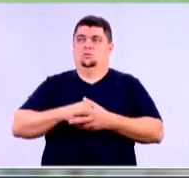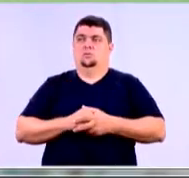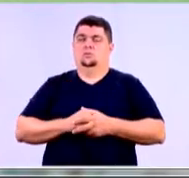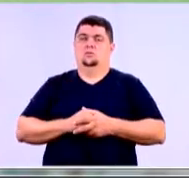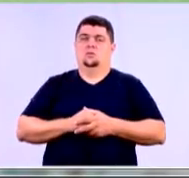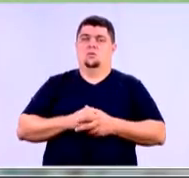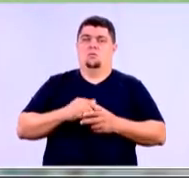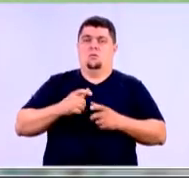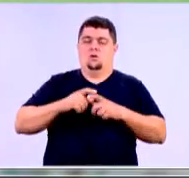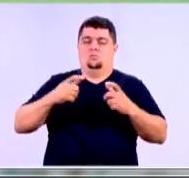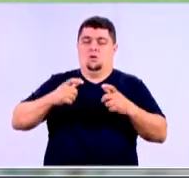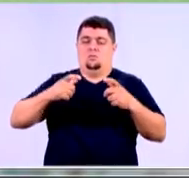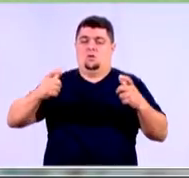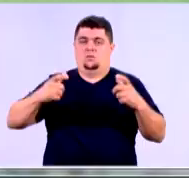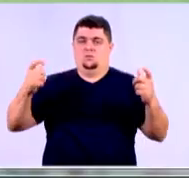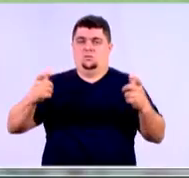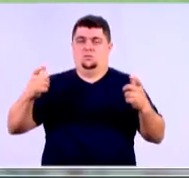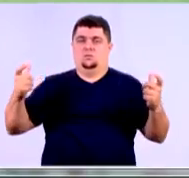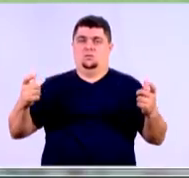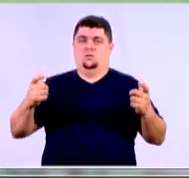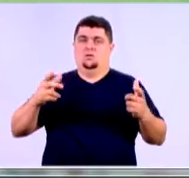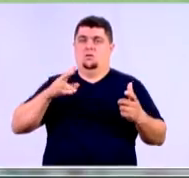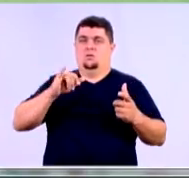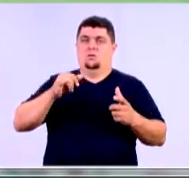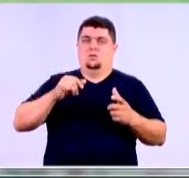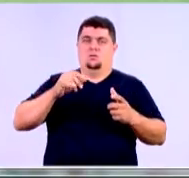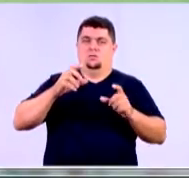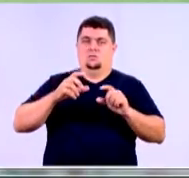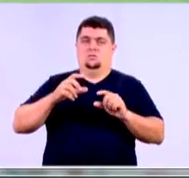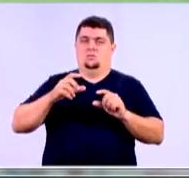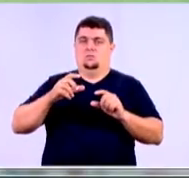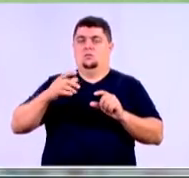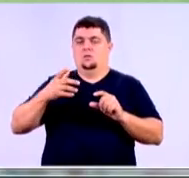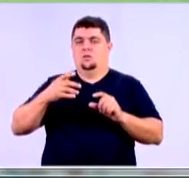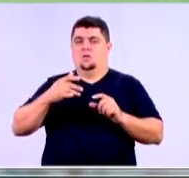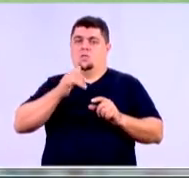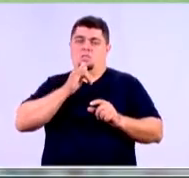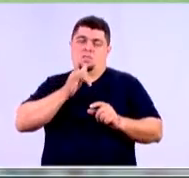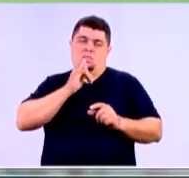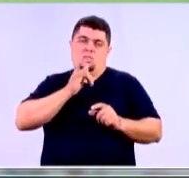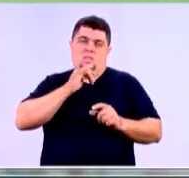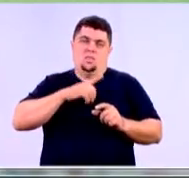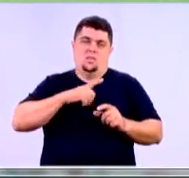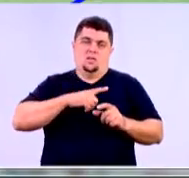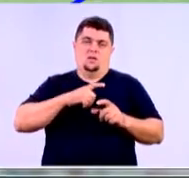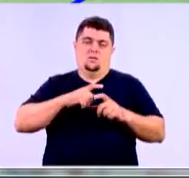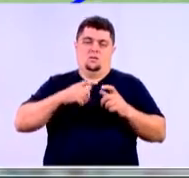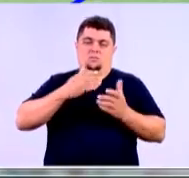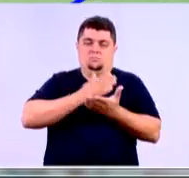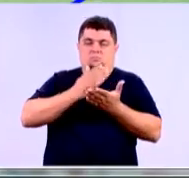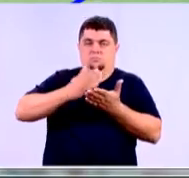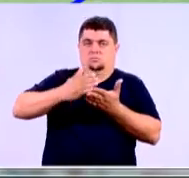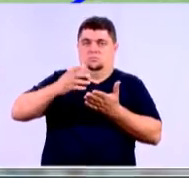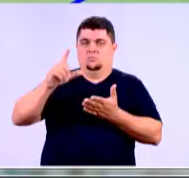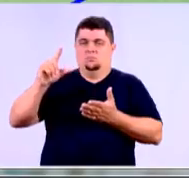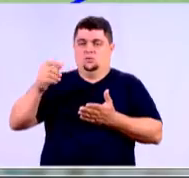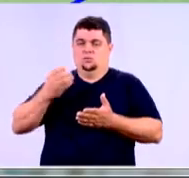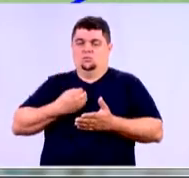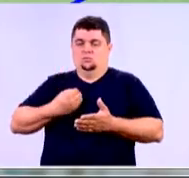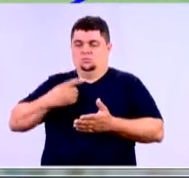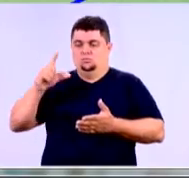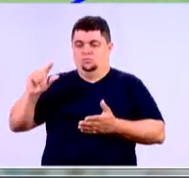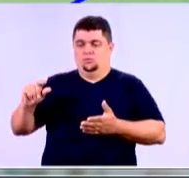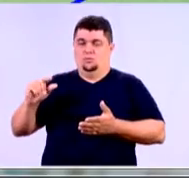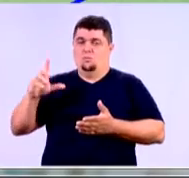os meus fornecedores de longo prazo, mais eu aumento a parte de baixo da fração, que é o meu denominador, e menor fica o meu indicador. Então,